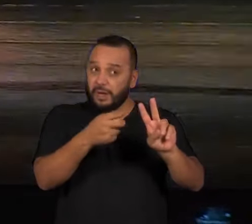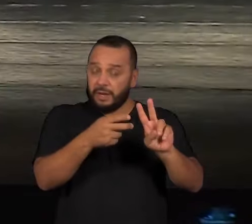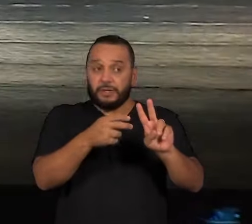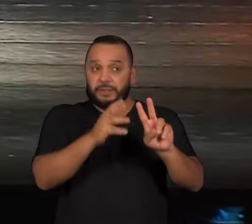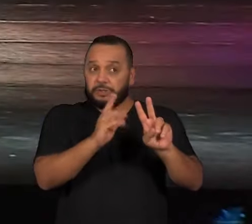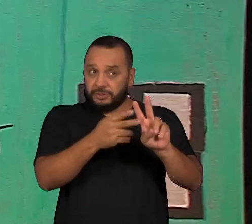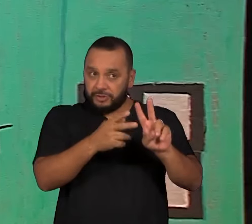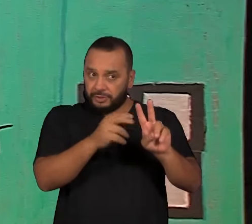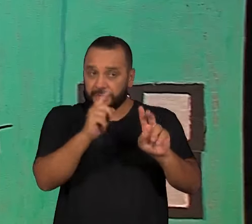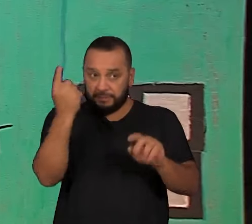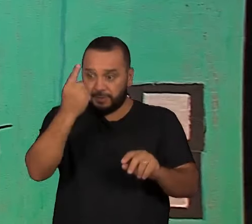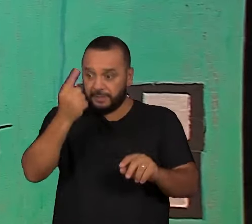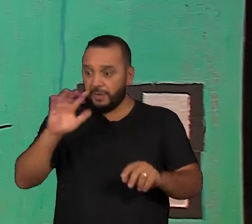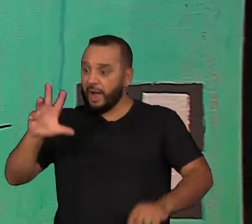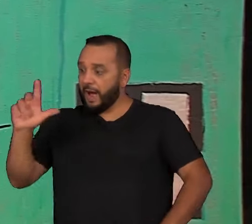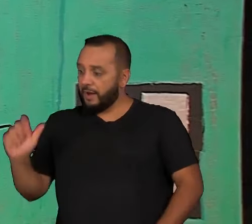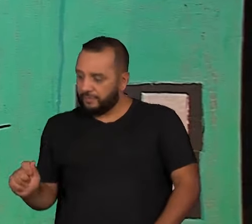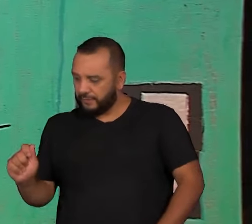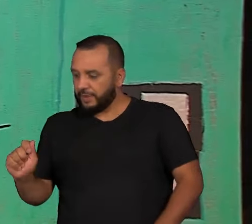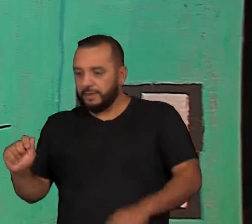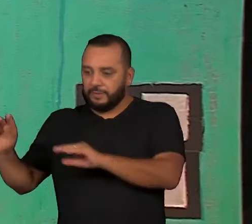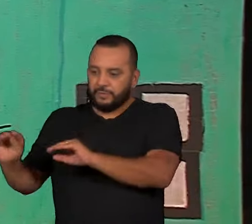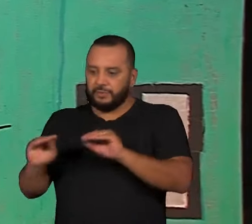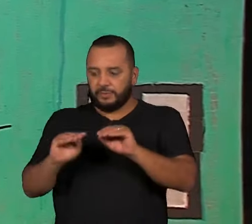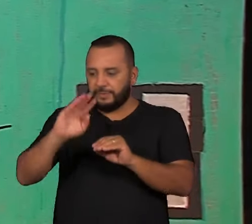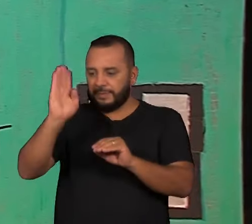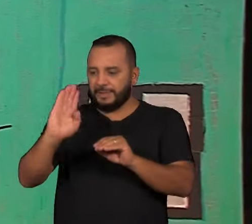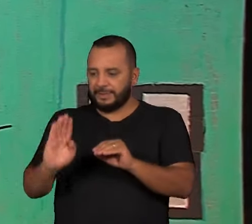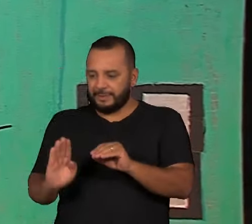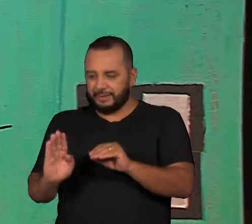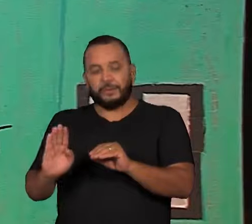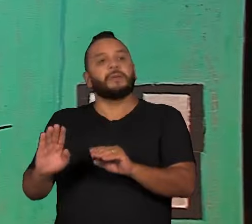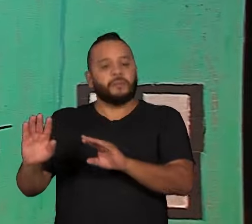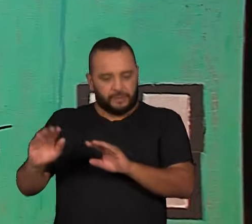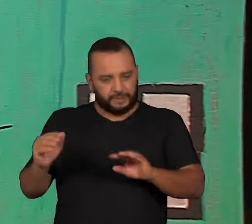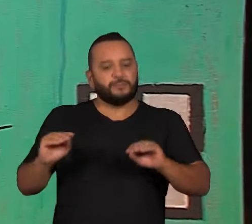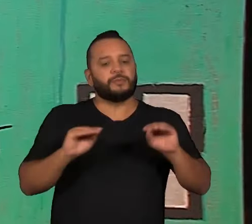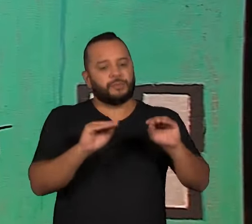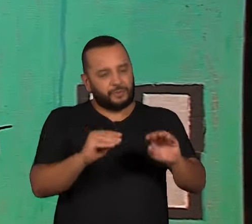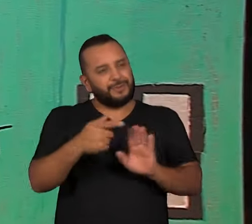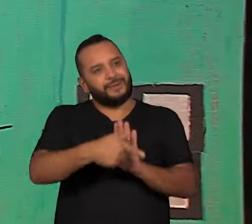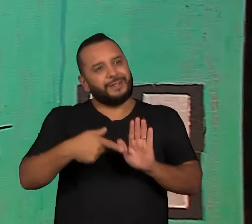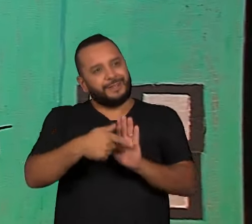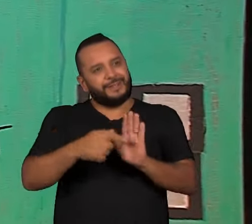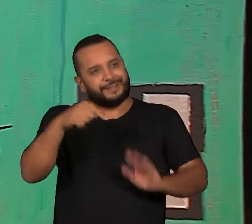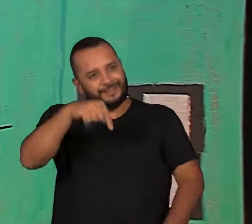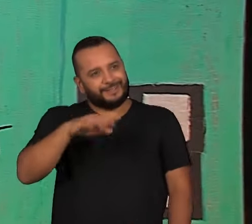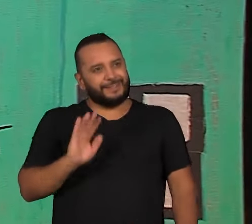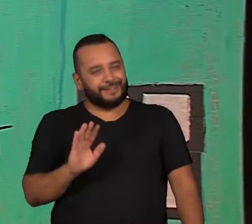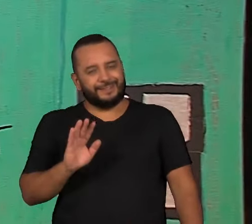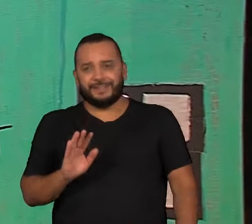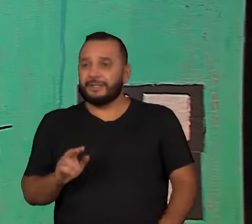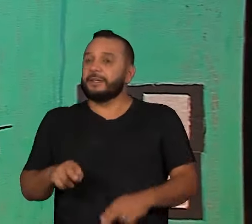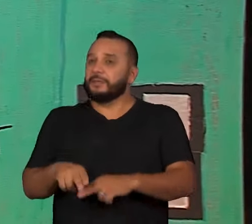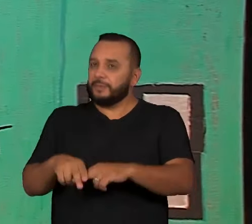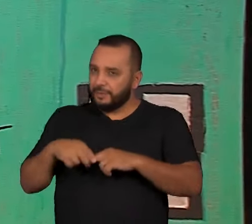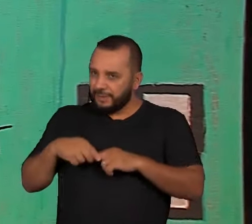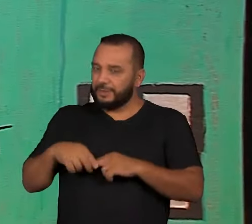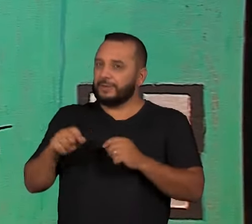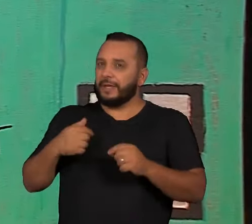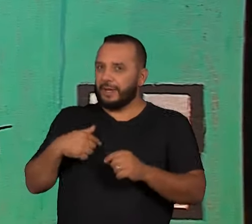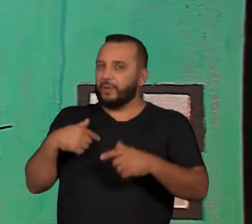a América, entraram no Brasil e depois vieram para o Guaianazes, que aí virou a tribo Guaianazes. Por isso ficou o bairro